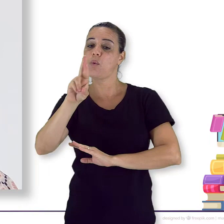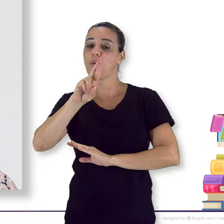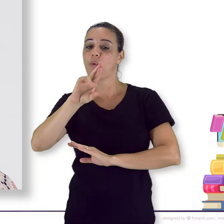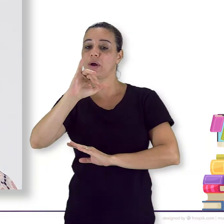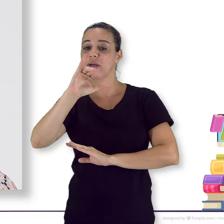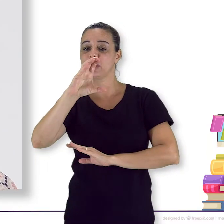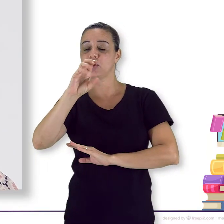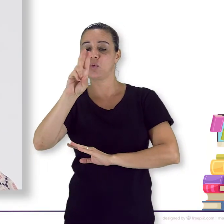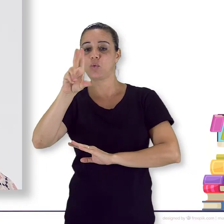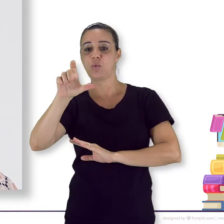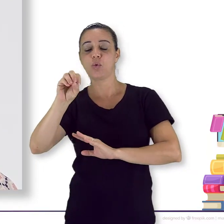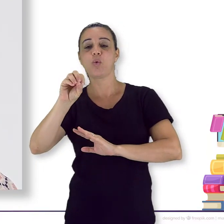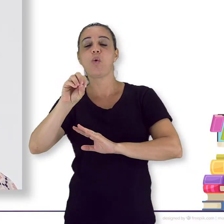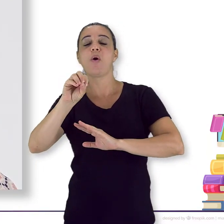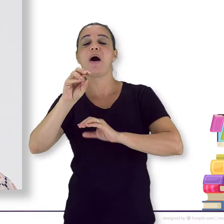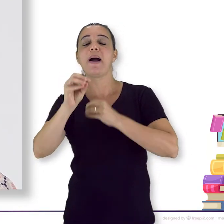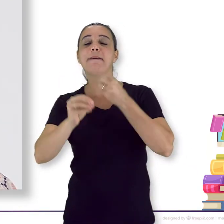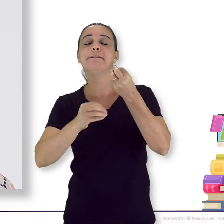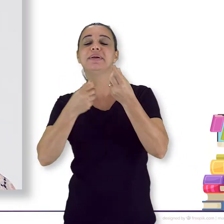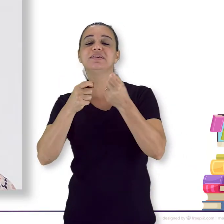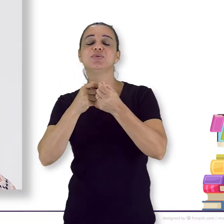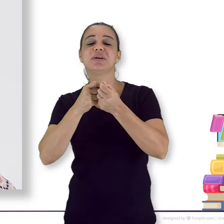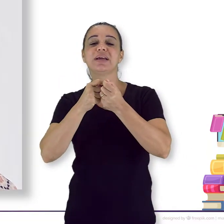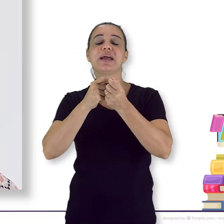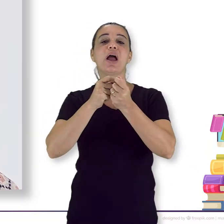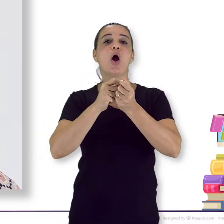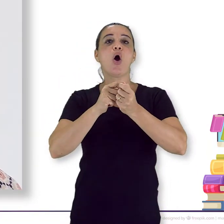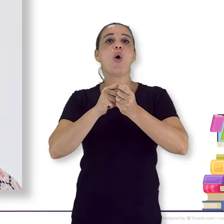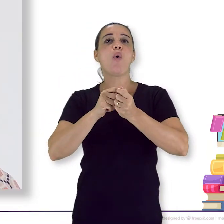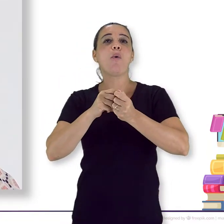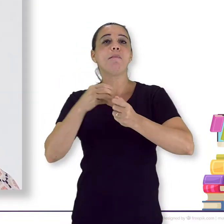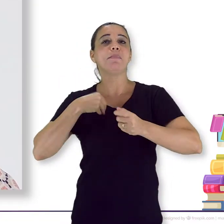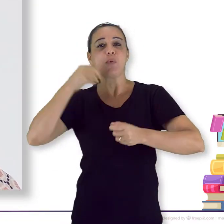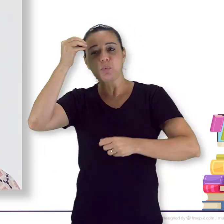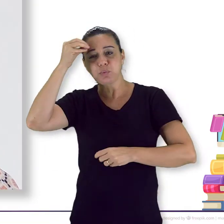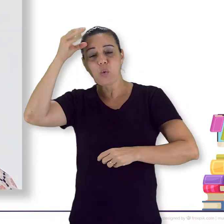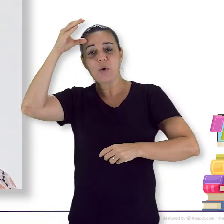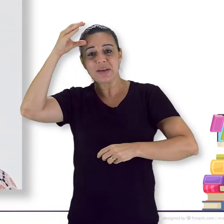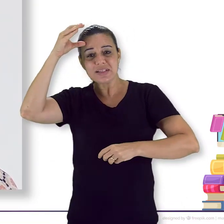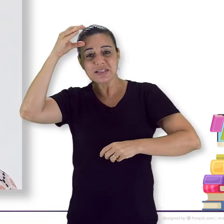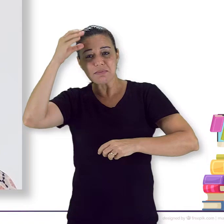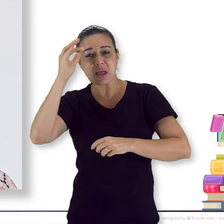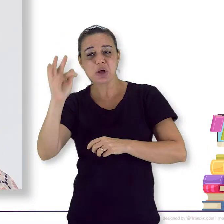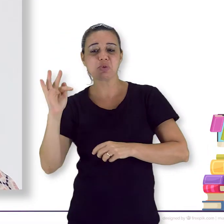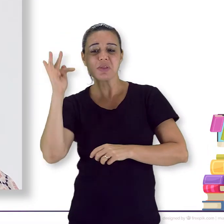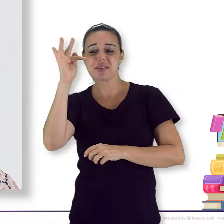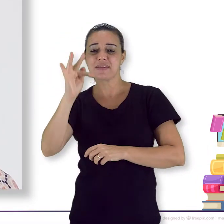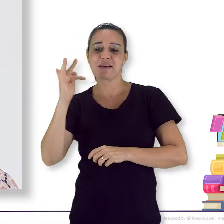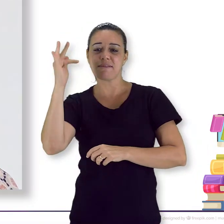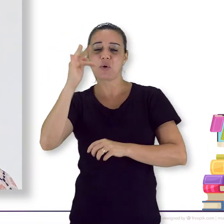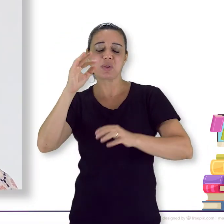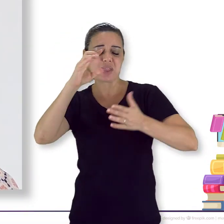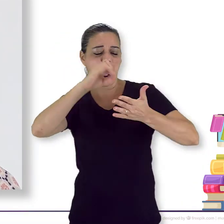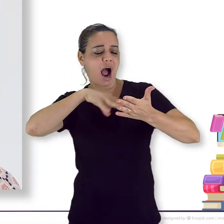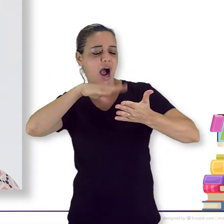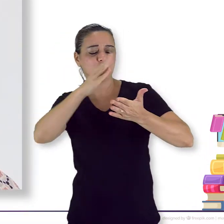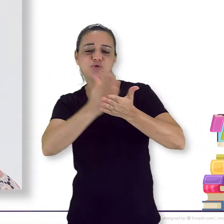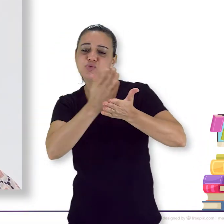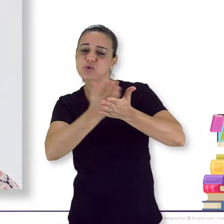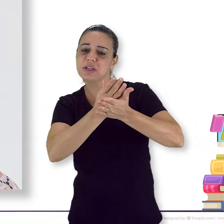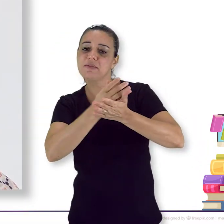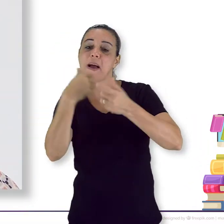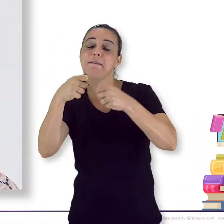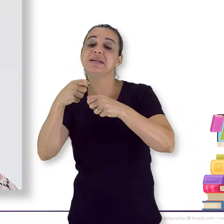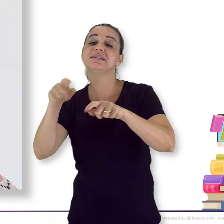do conhecimento, vamos dizer assim, acadêmico, né, técnico, com conhecimento prático, né,